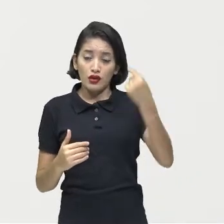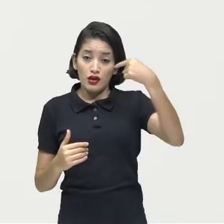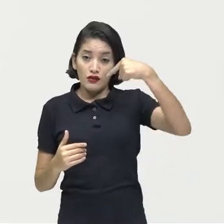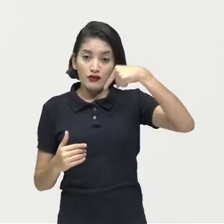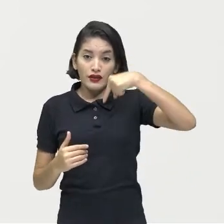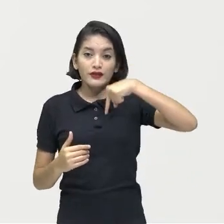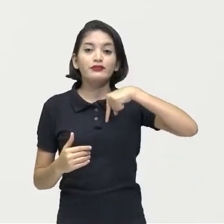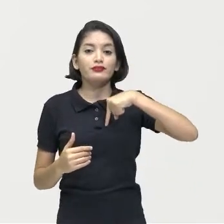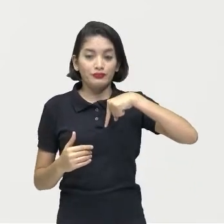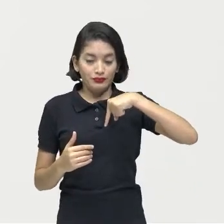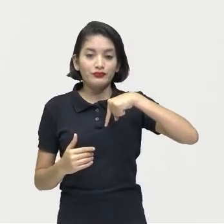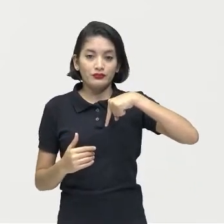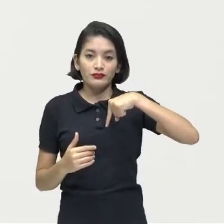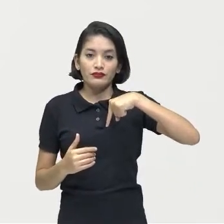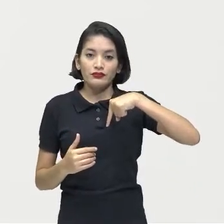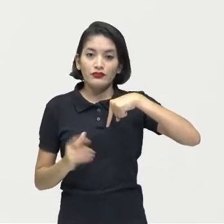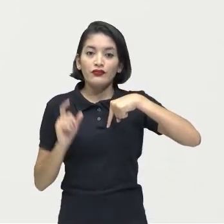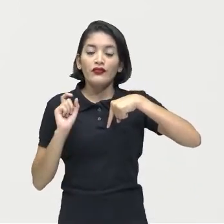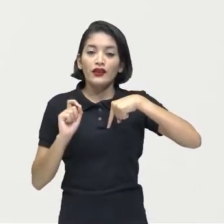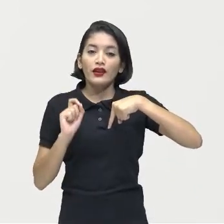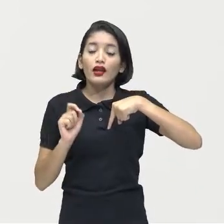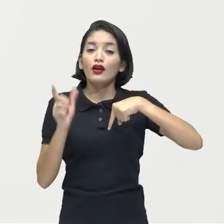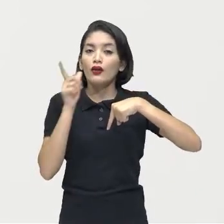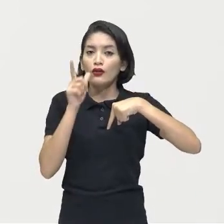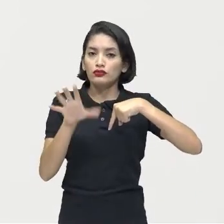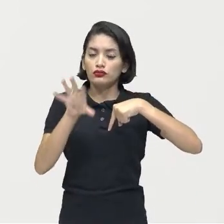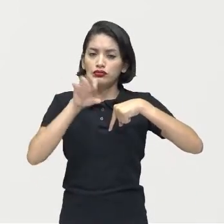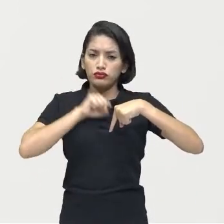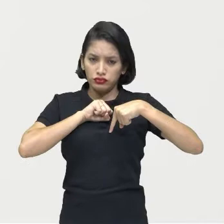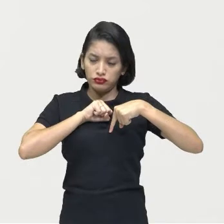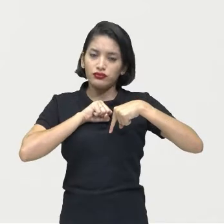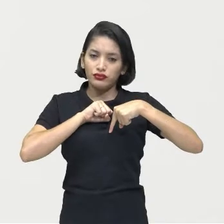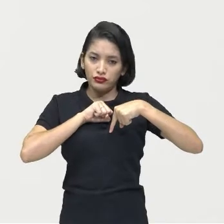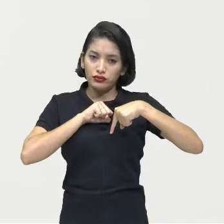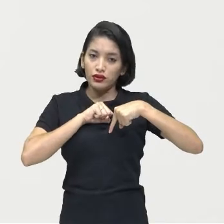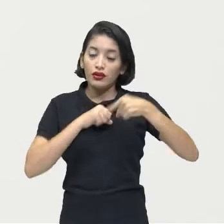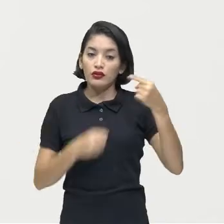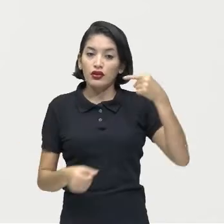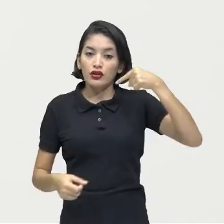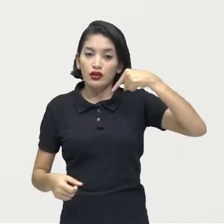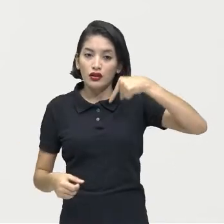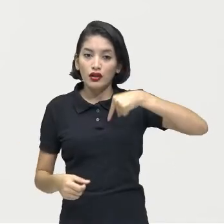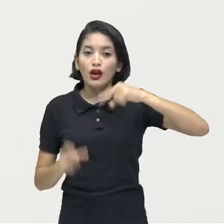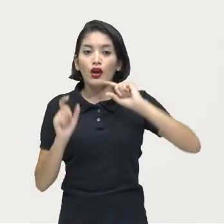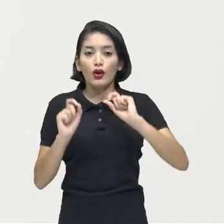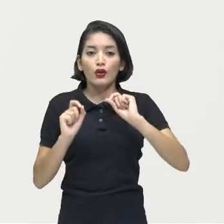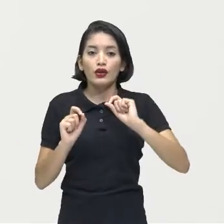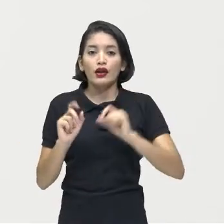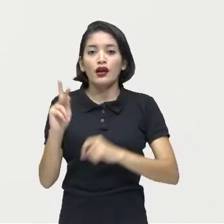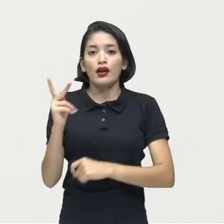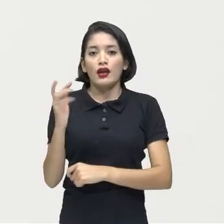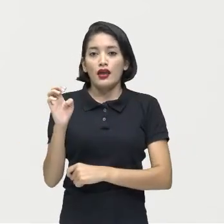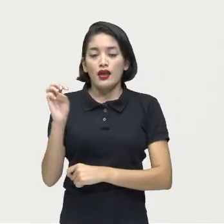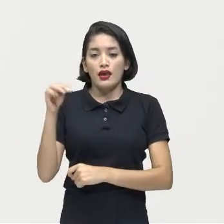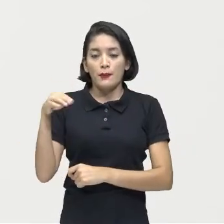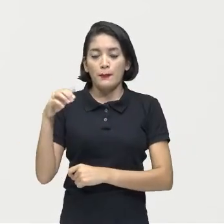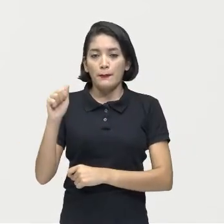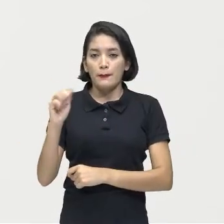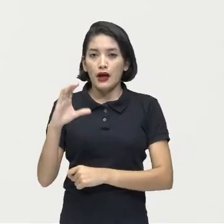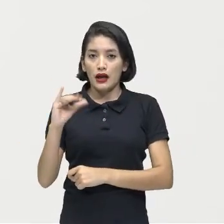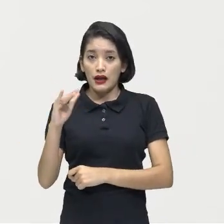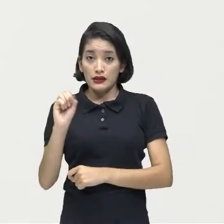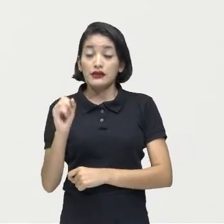entrar, tá? Então, quem vai capturar aqui o gás oxigênio, quando ele entra, são as hemácias que fazem parte do